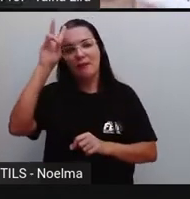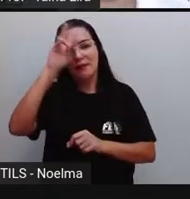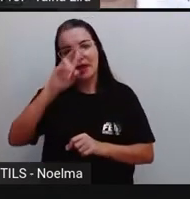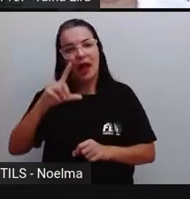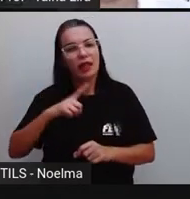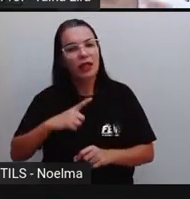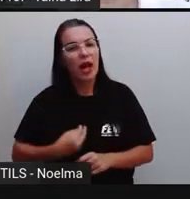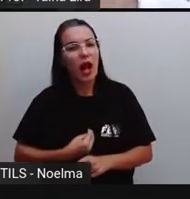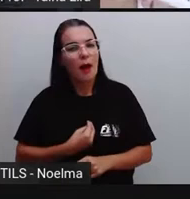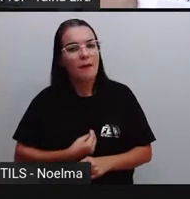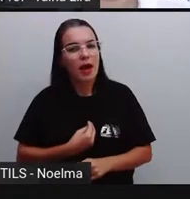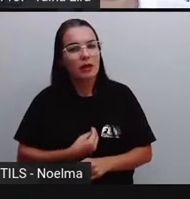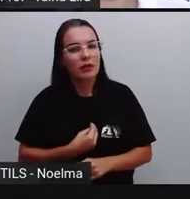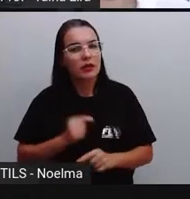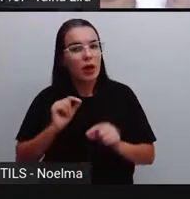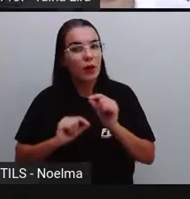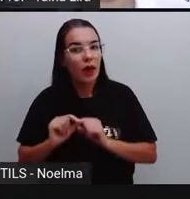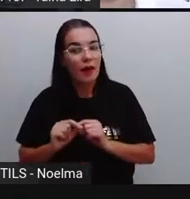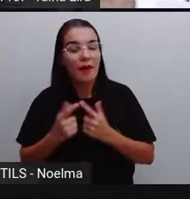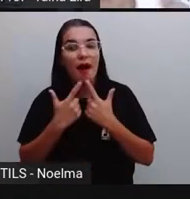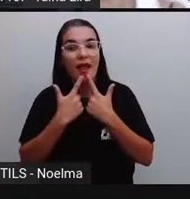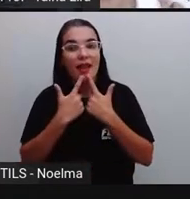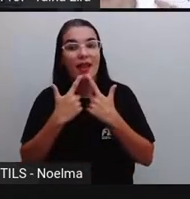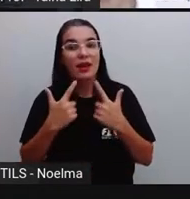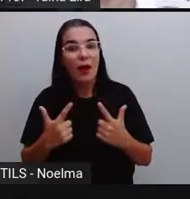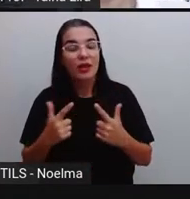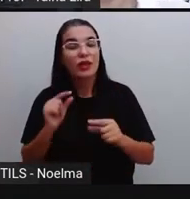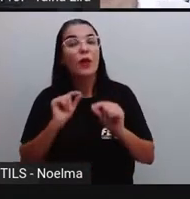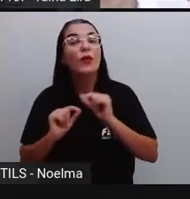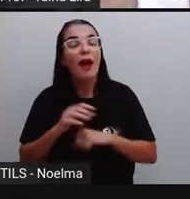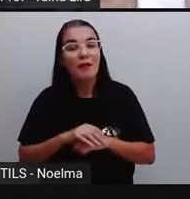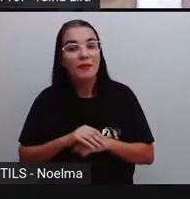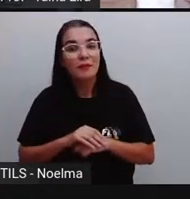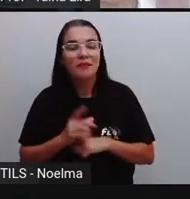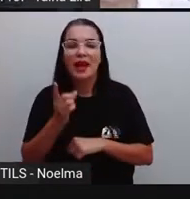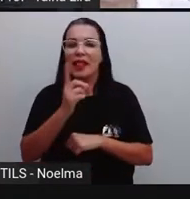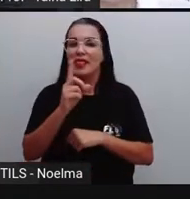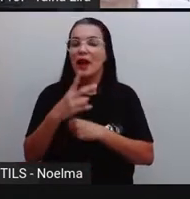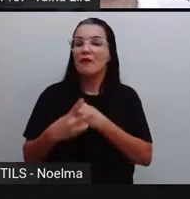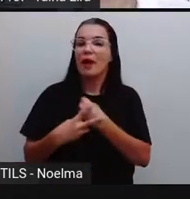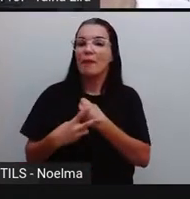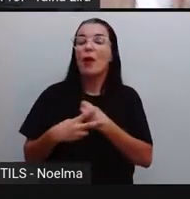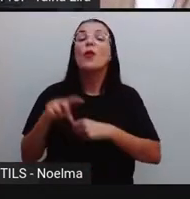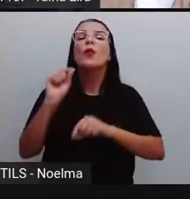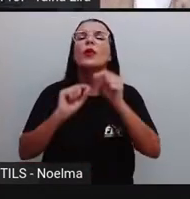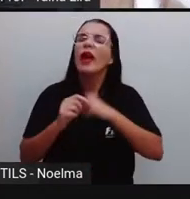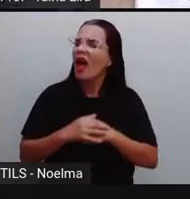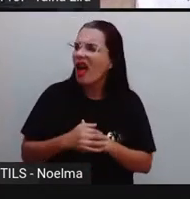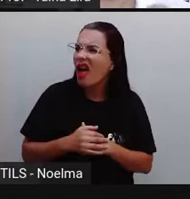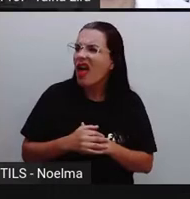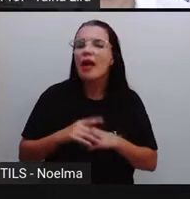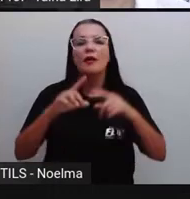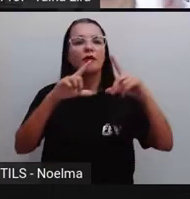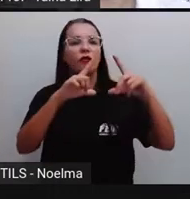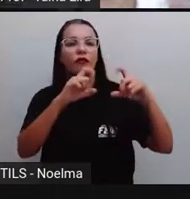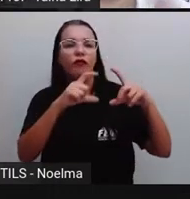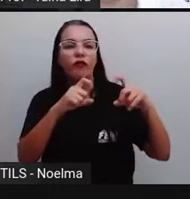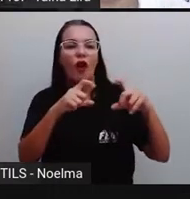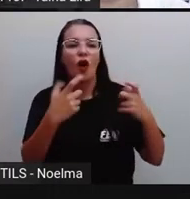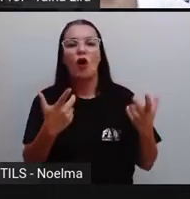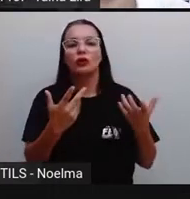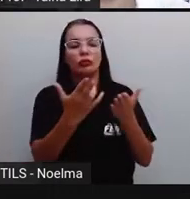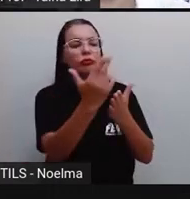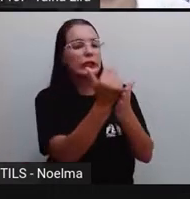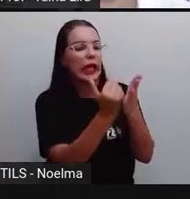a presença ali, né, da linguagem não verbal, que é isso, Pró, a ilustração que está presente ali, que